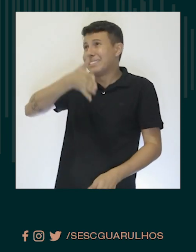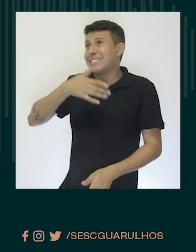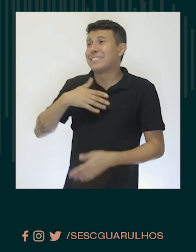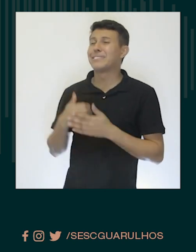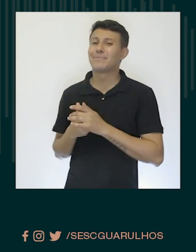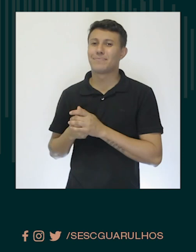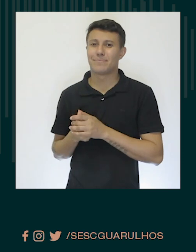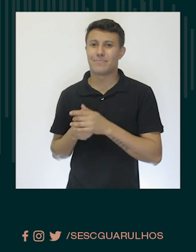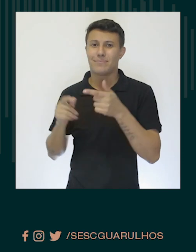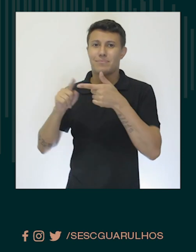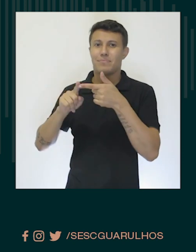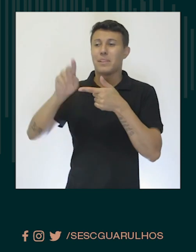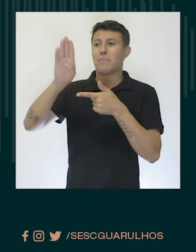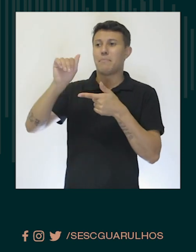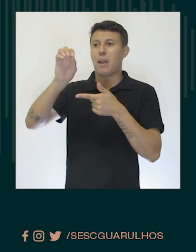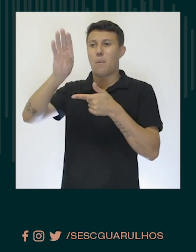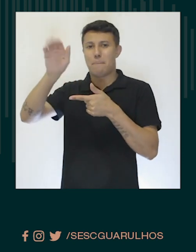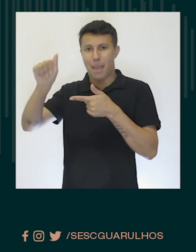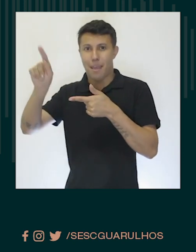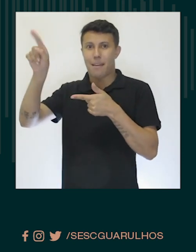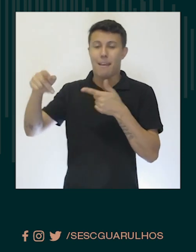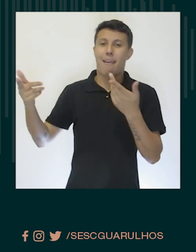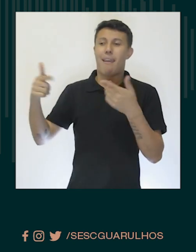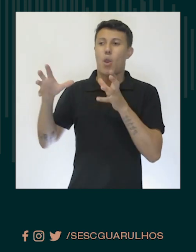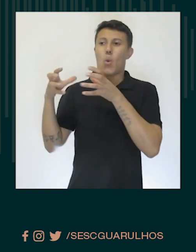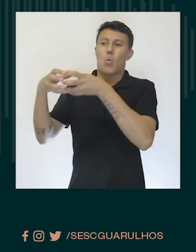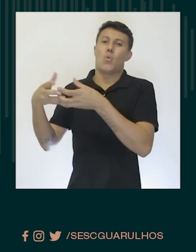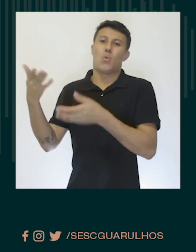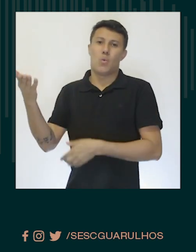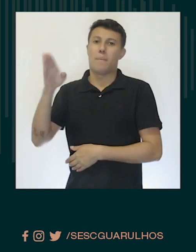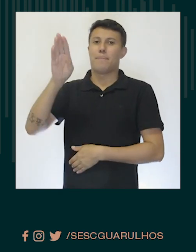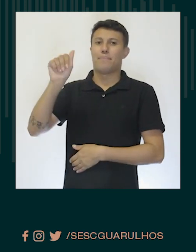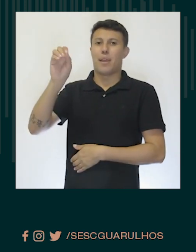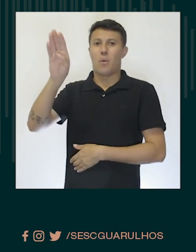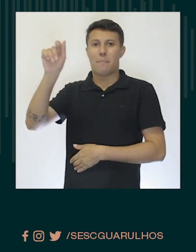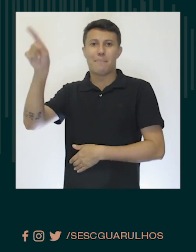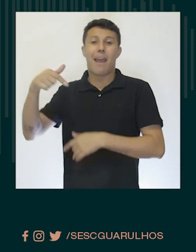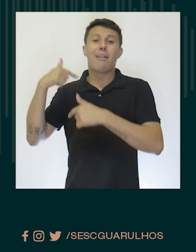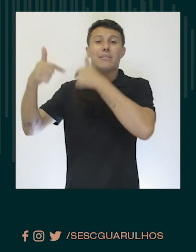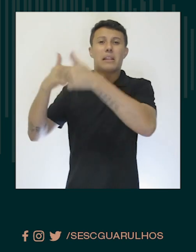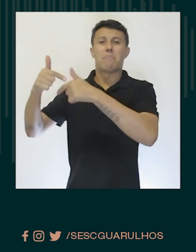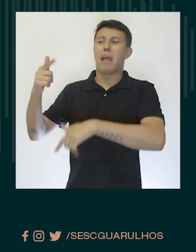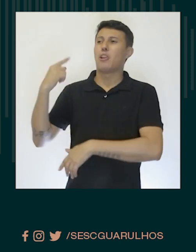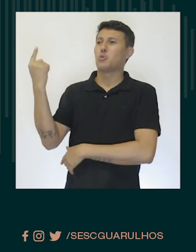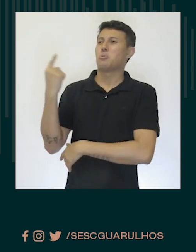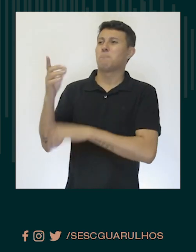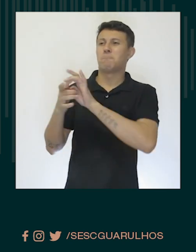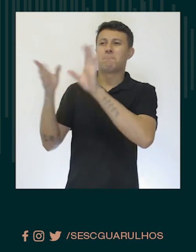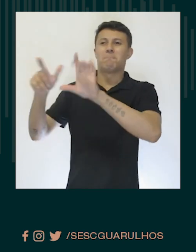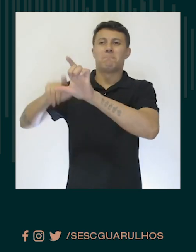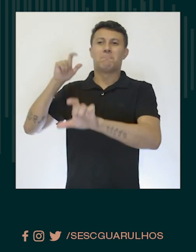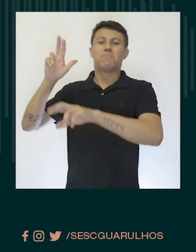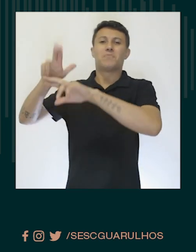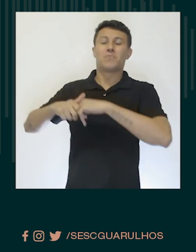que é um grupo que tem o Baobá, que tem seu trabalho autoral também, que está fazendo um trabalho de audiovisual muito legal, lançando